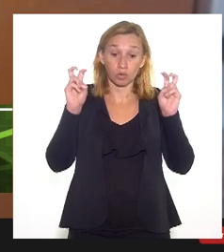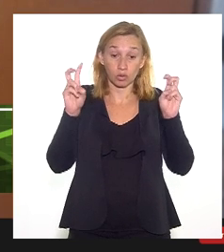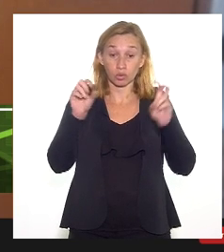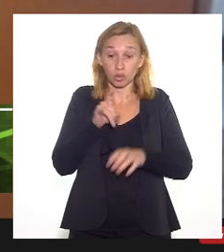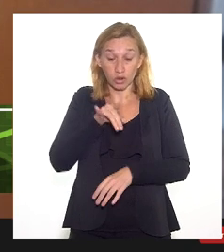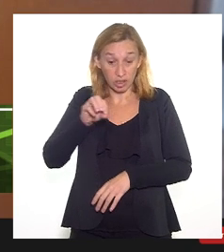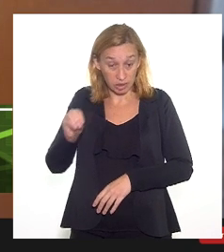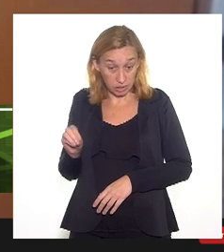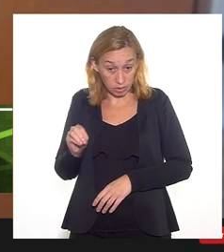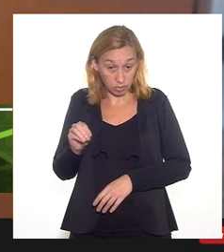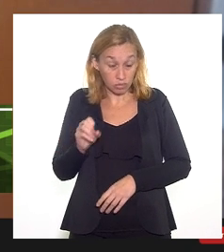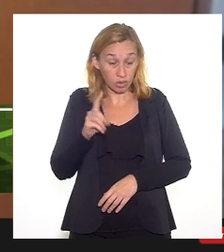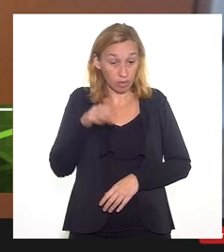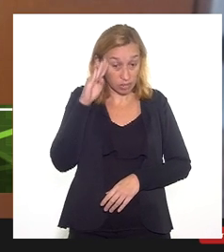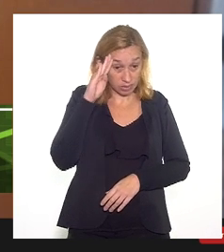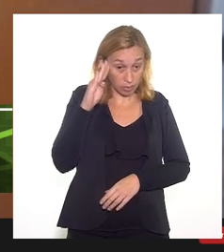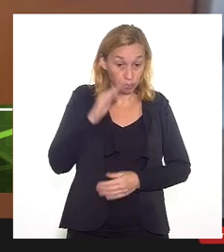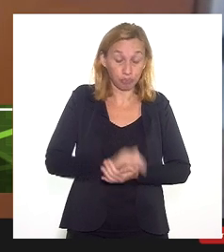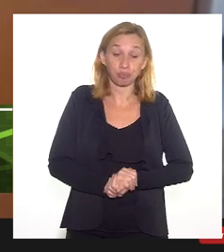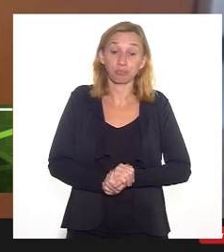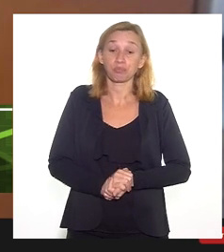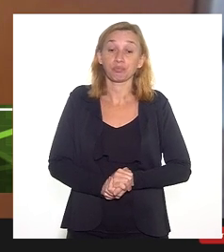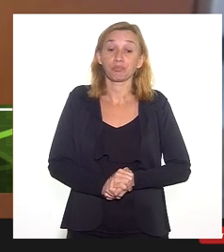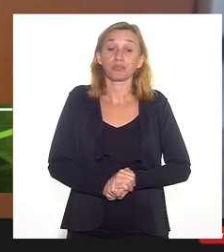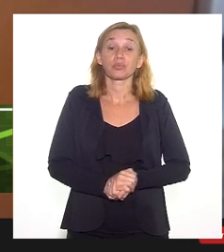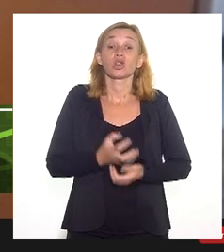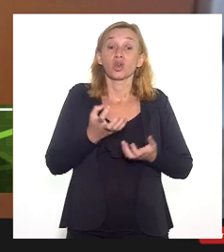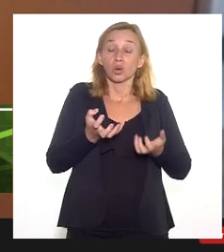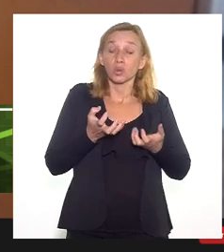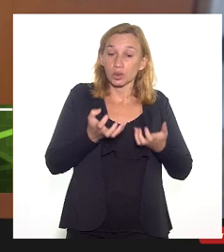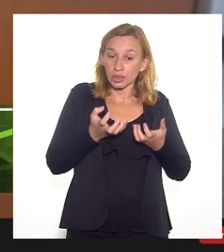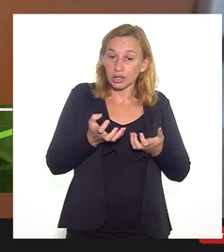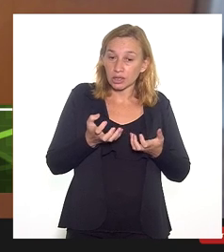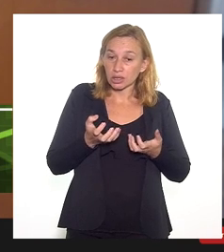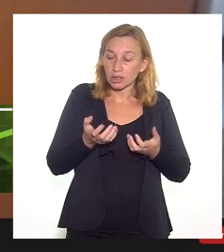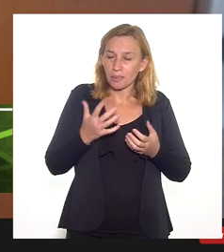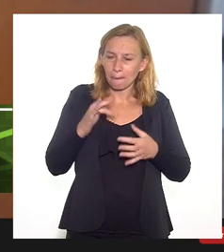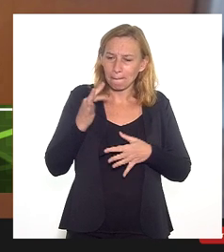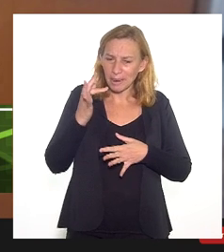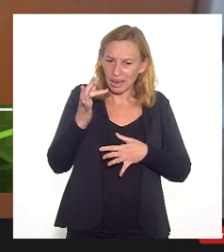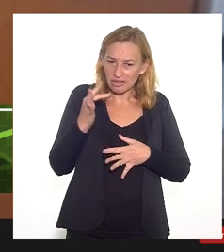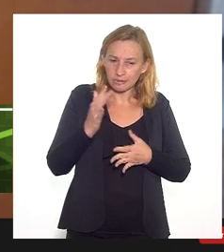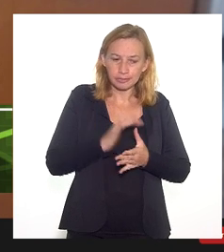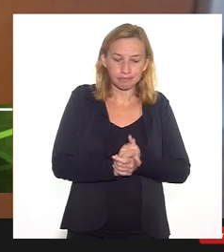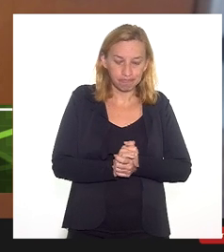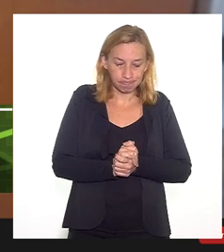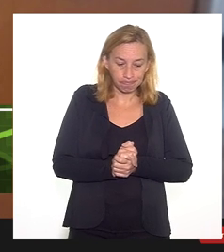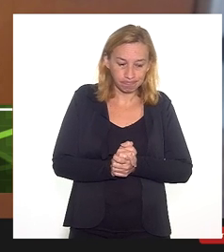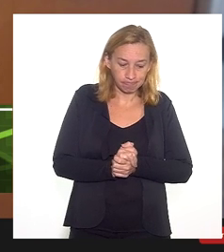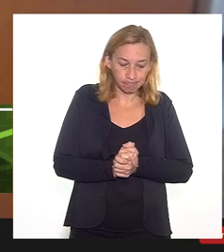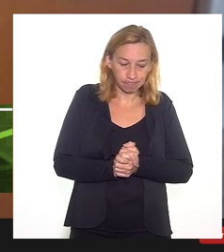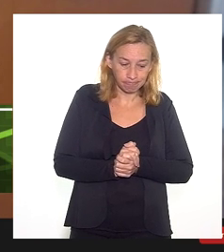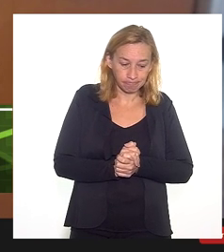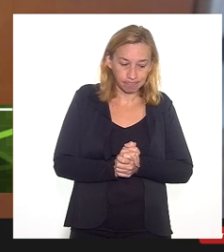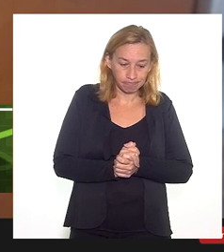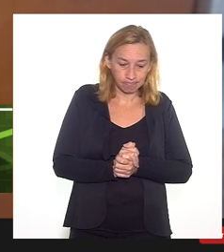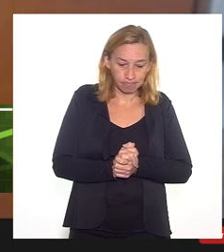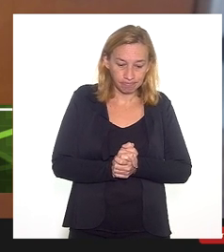décimos é fundamental. Então, queria, ainda que brevemente, fazer